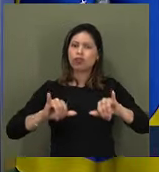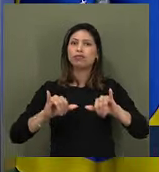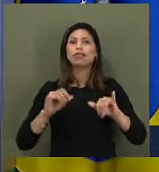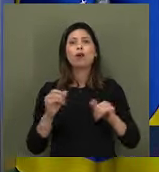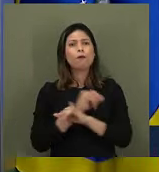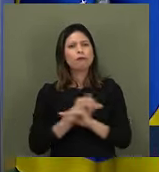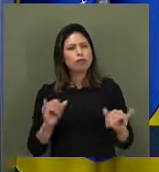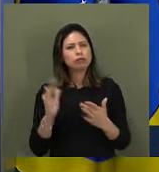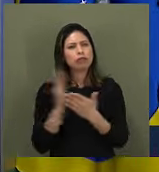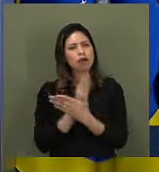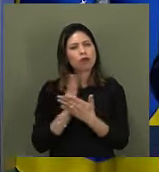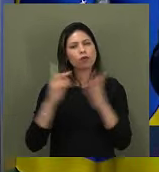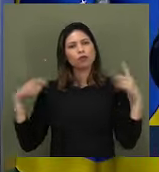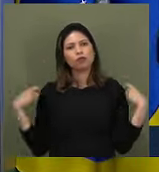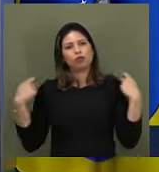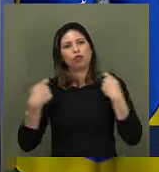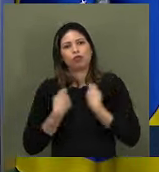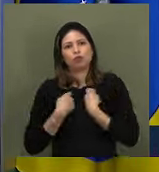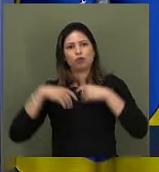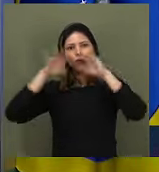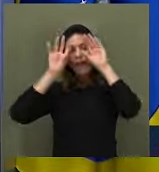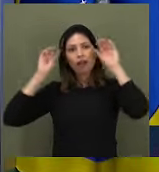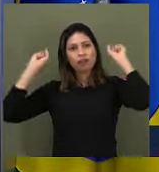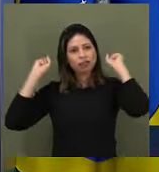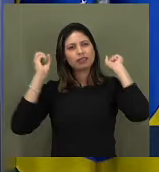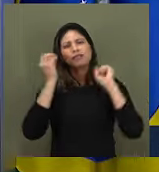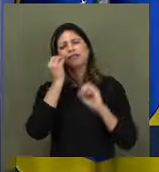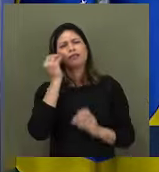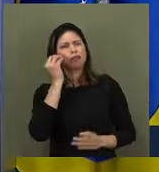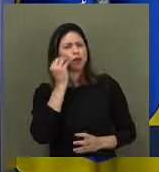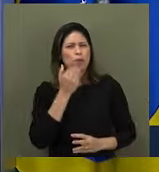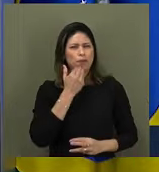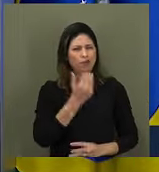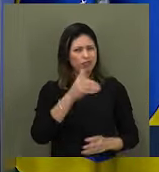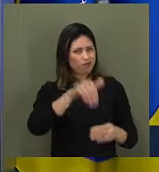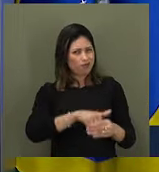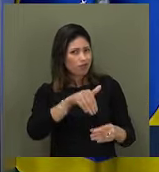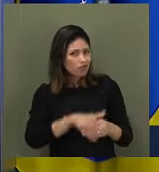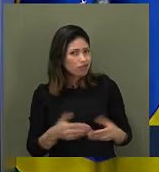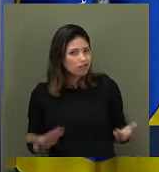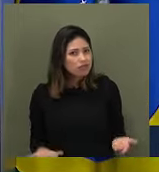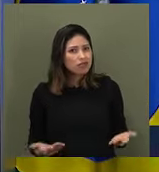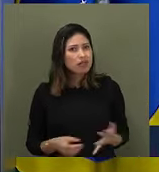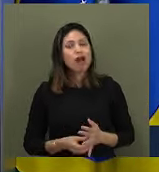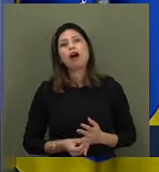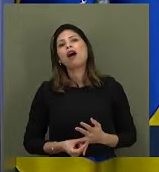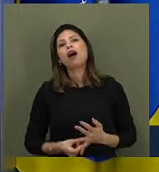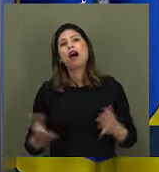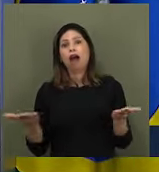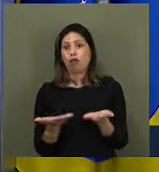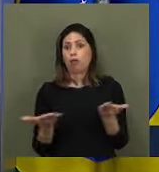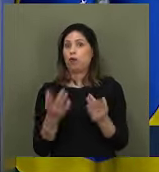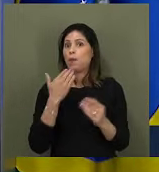alguns ministros do Supremo eh tentando ligar querendo pedir Voto para o candidato e agora vão